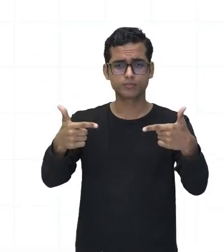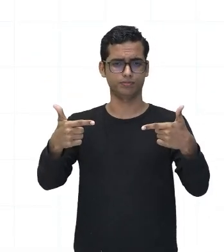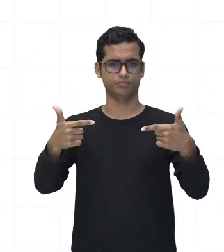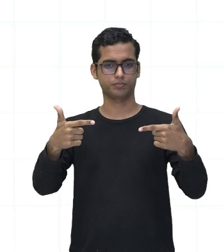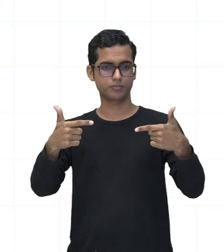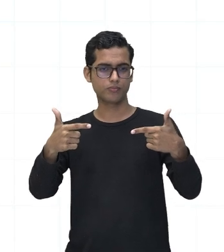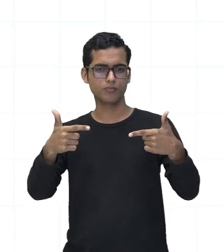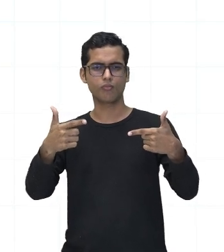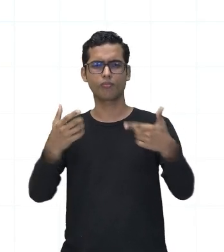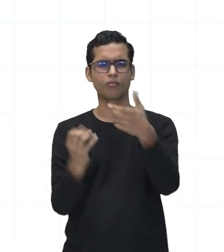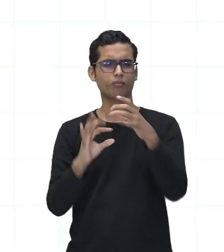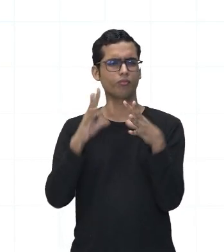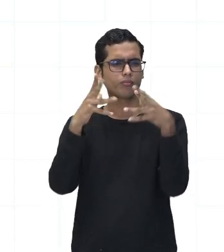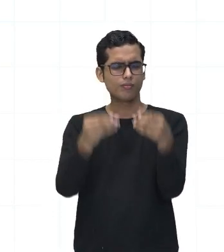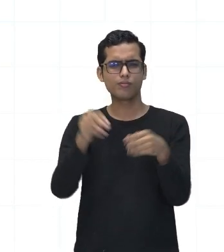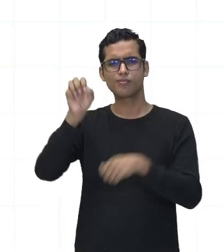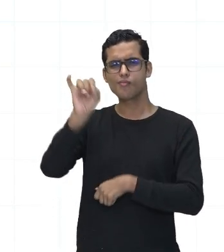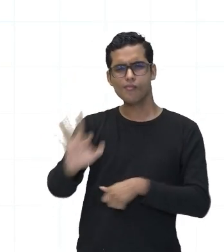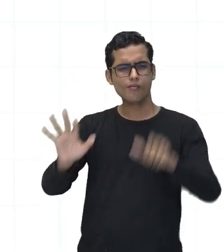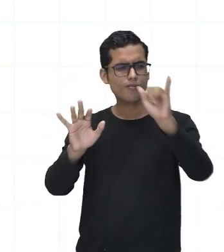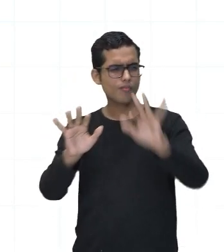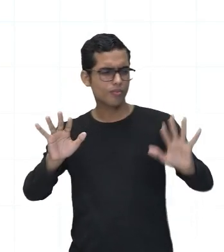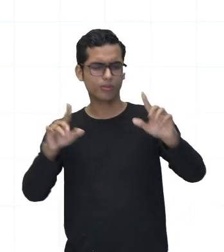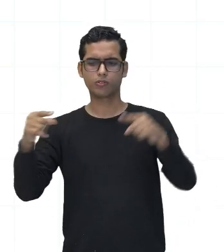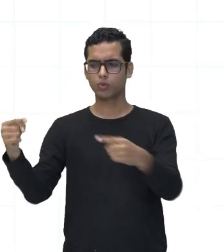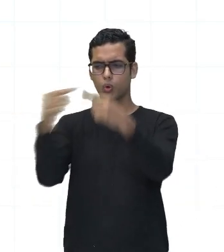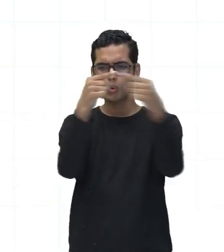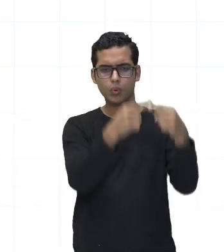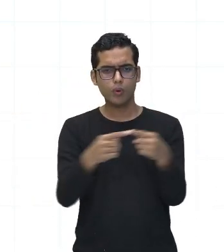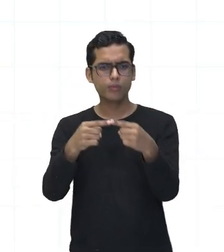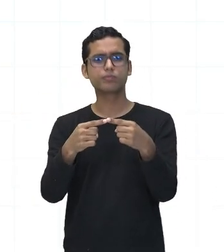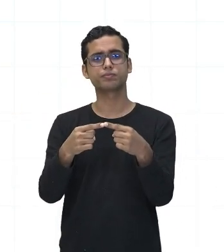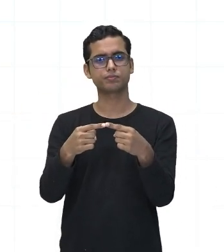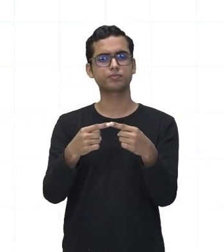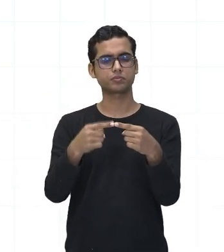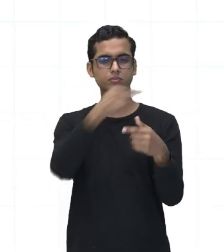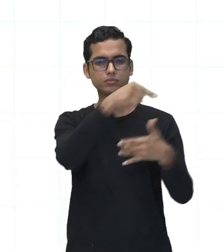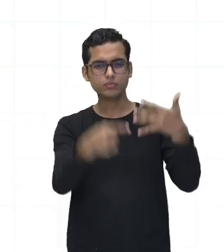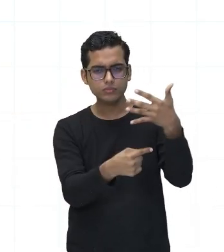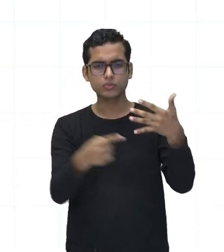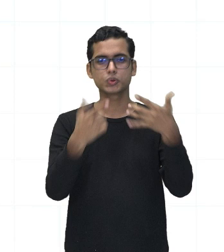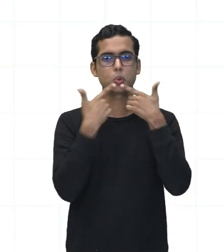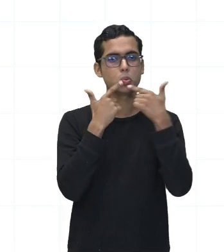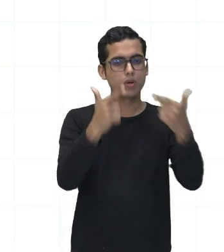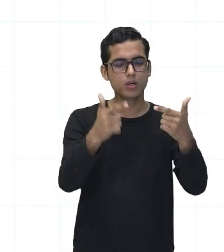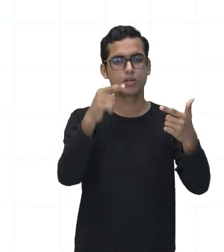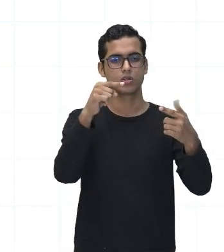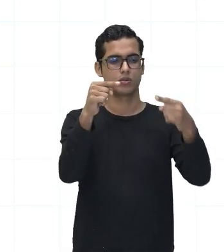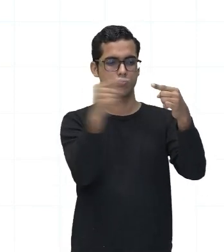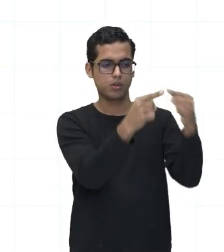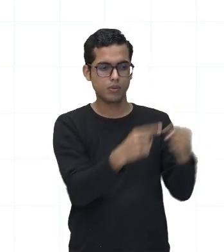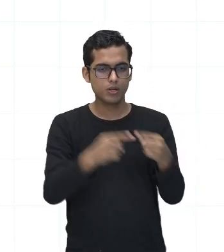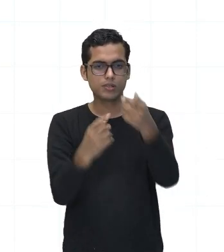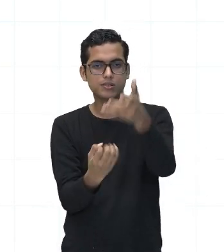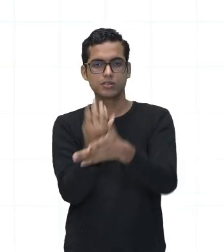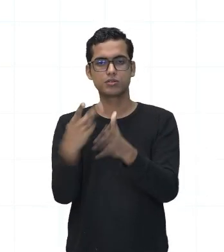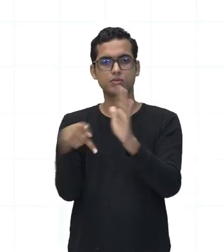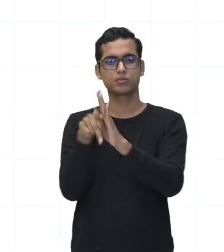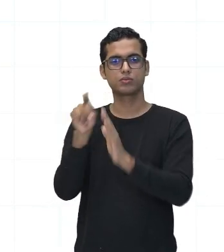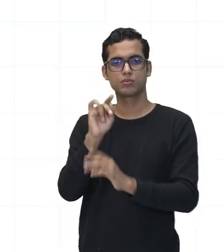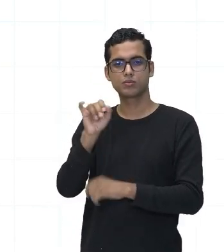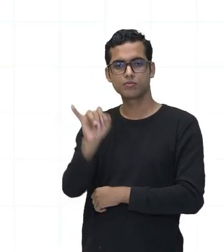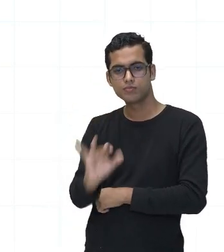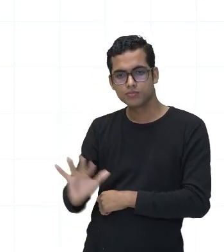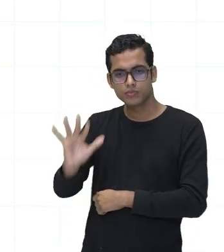com base em combinações de elementos de linguagem. Os elementos da linguagem, das artes